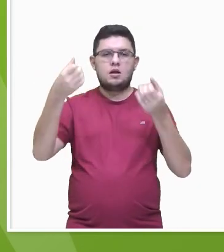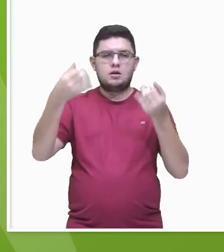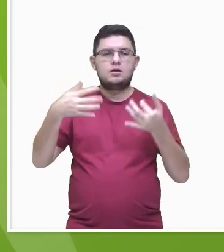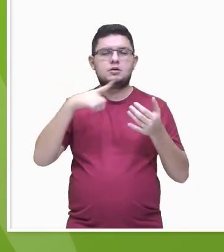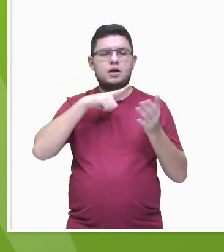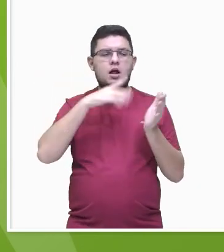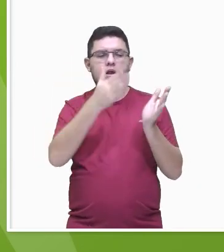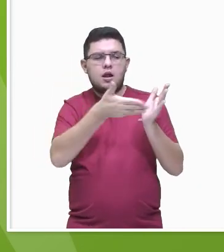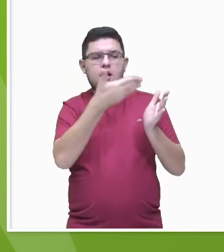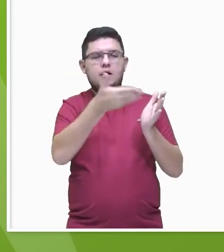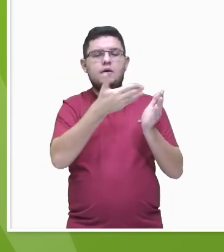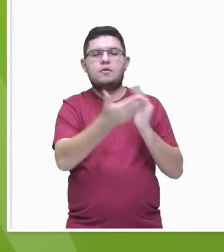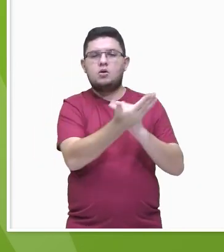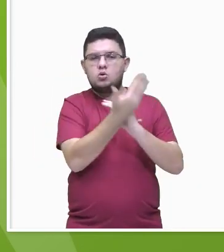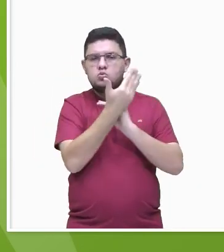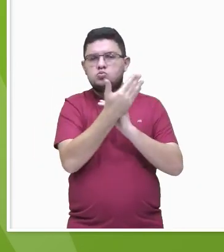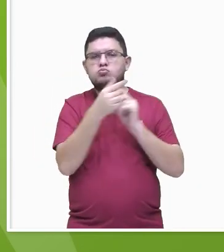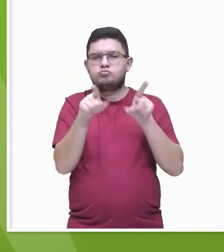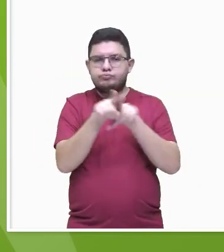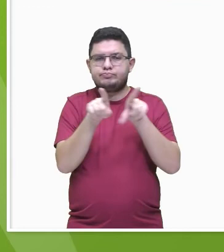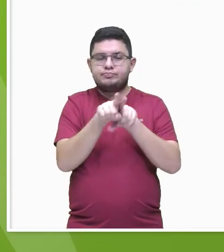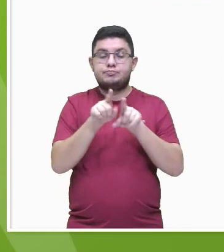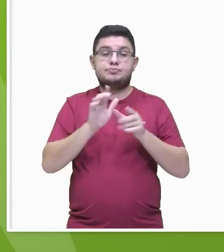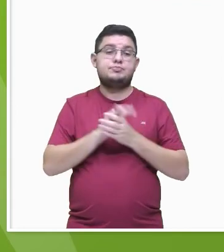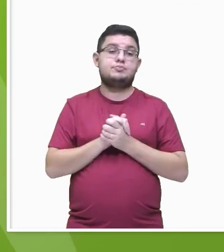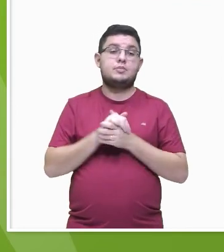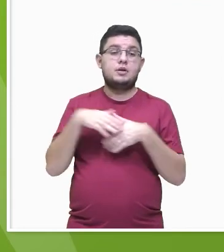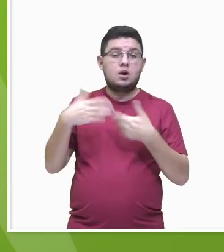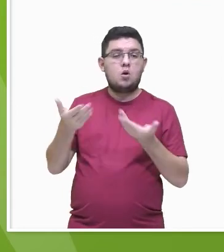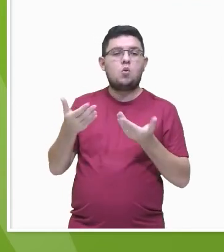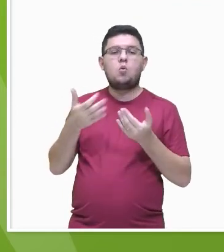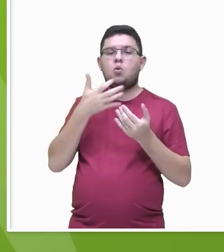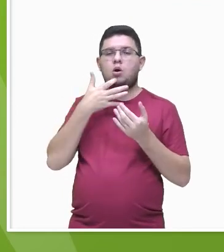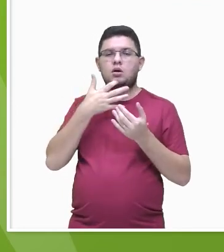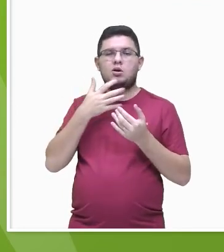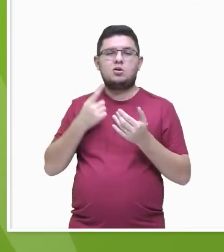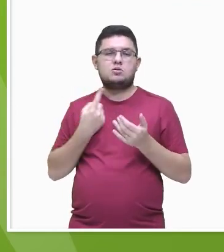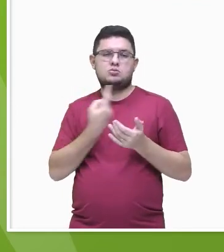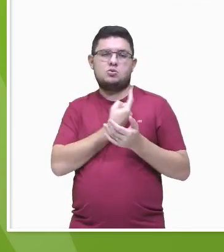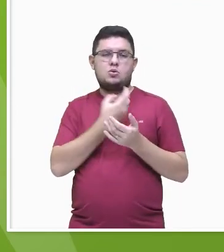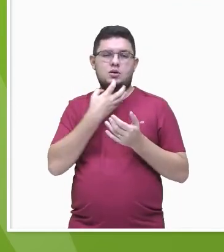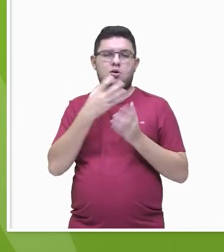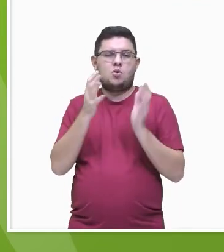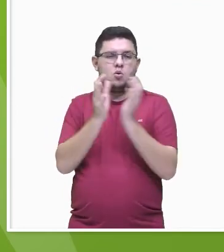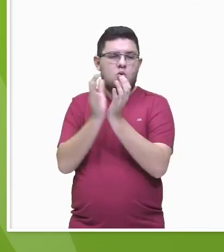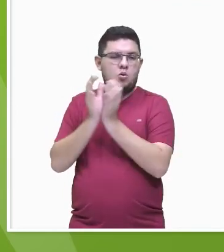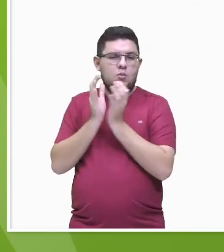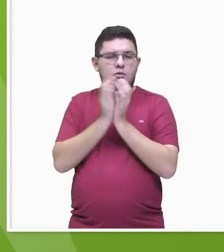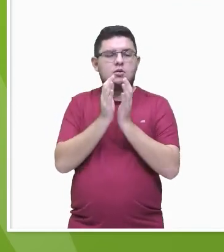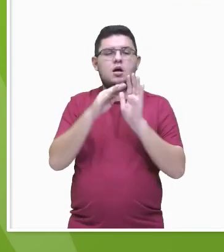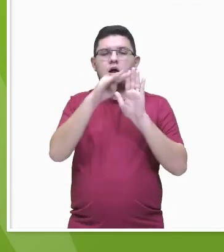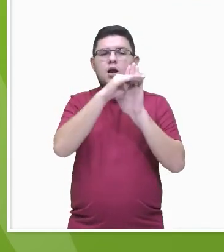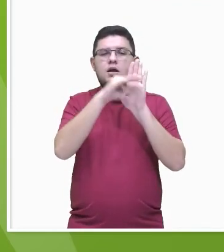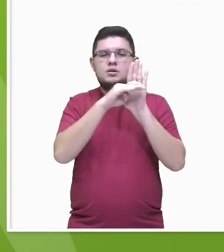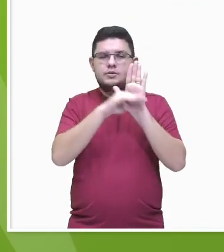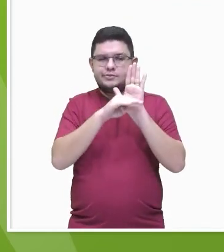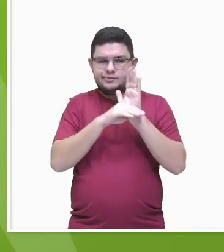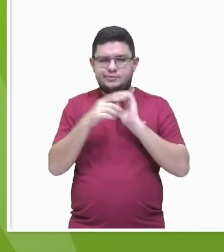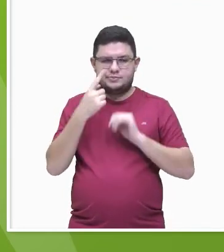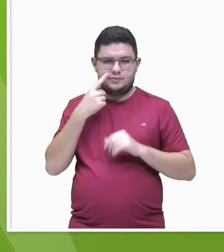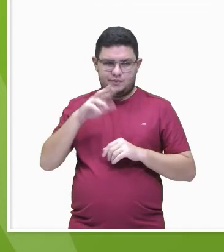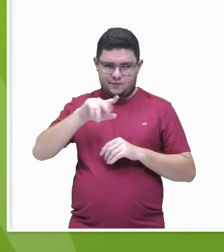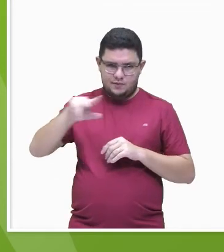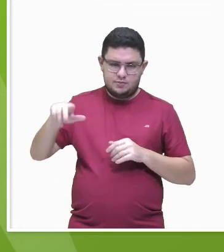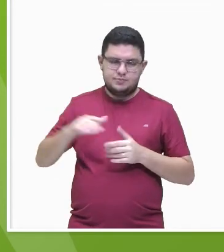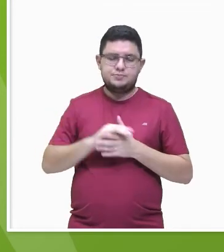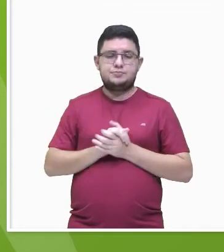livros depois, etc. Então a gente está conhecendo esses grupos, né? Na verdade, a classificação dos equinodermos. Aqui nós temos